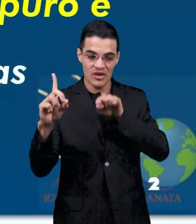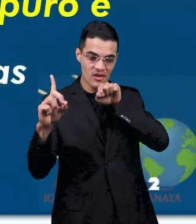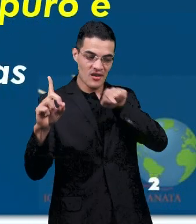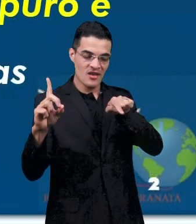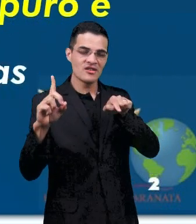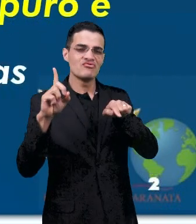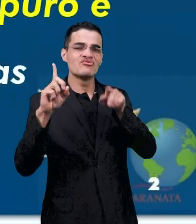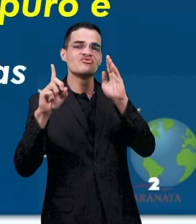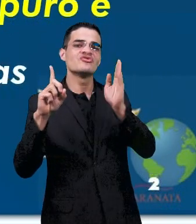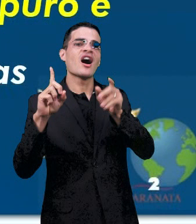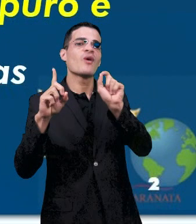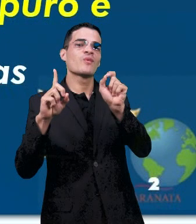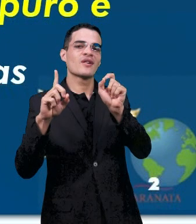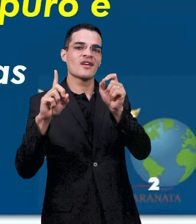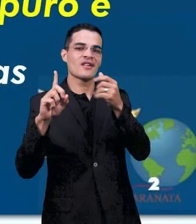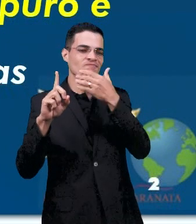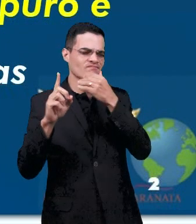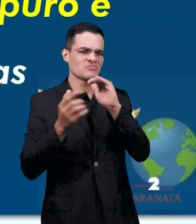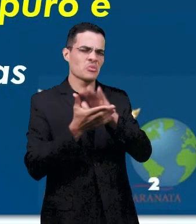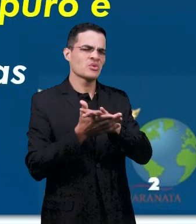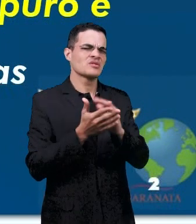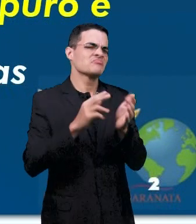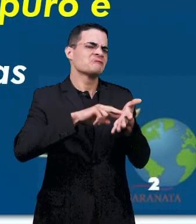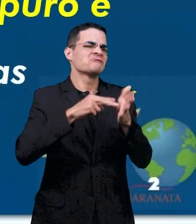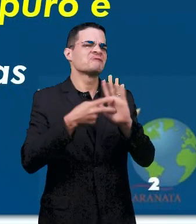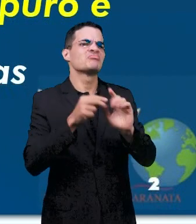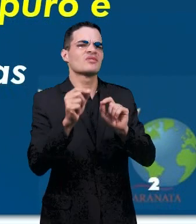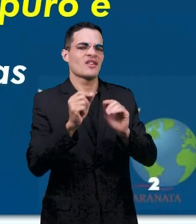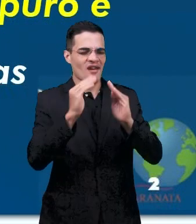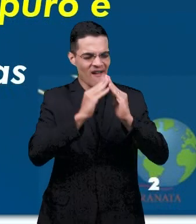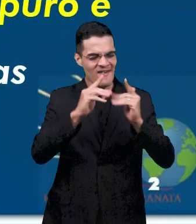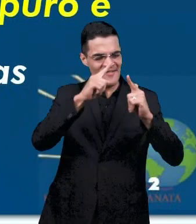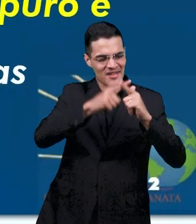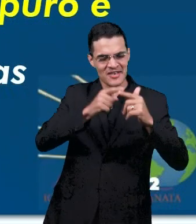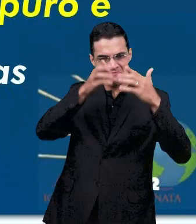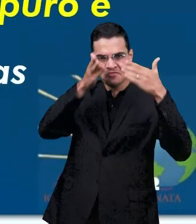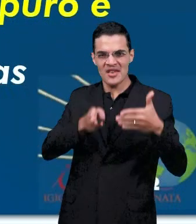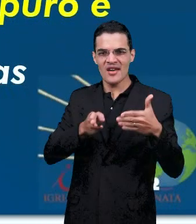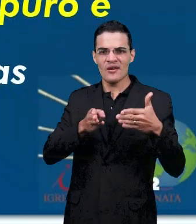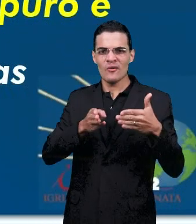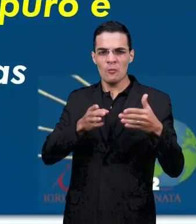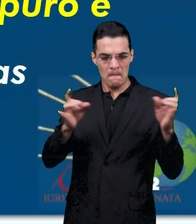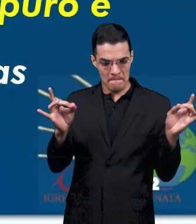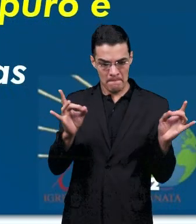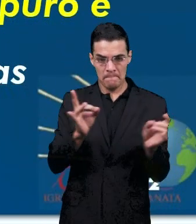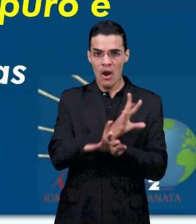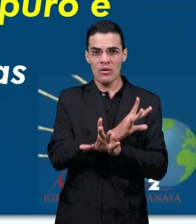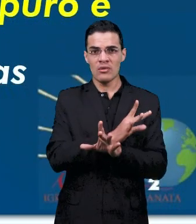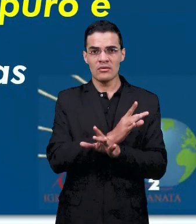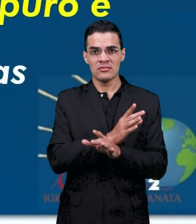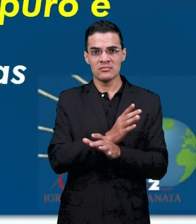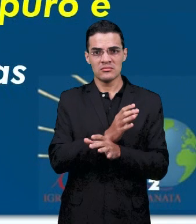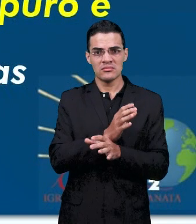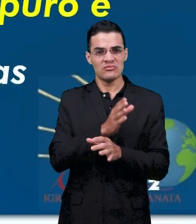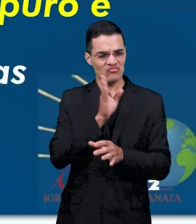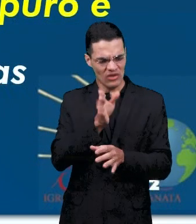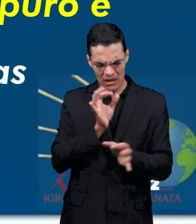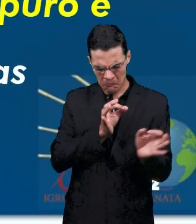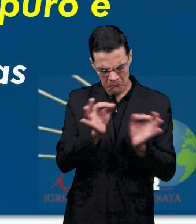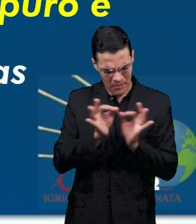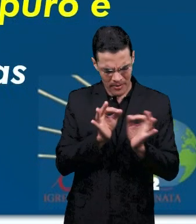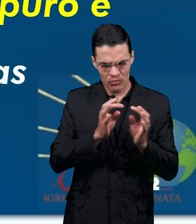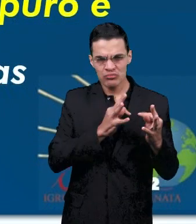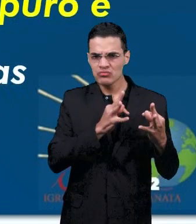esposa não vai se aprontar, ela já está pronta, ela já está preparada. Ou